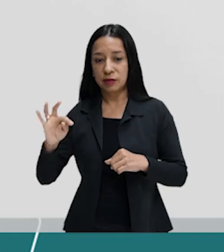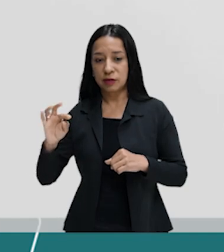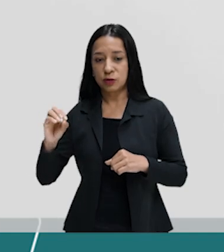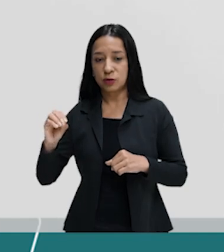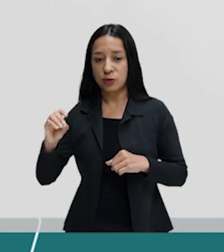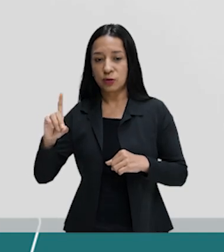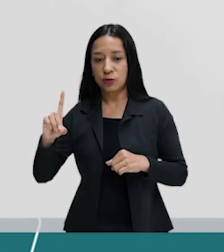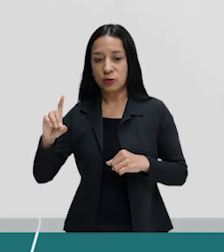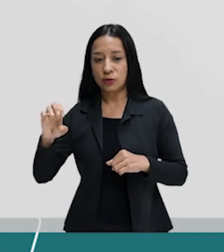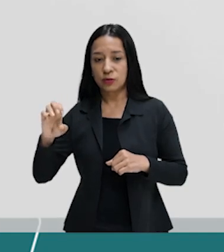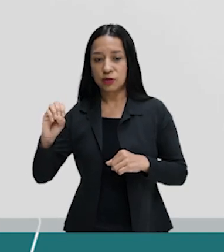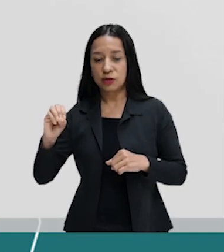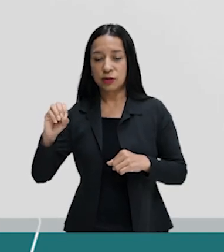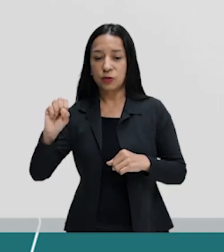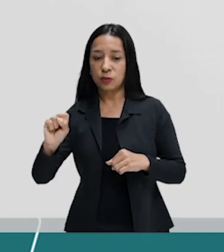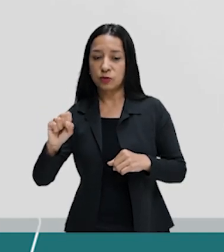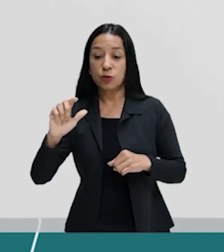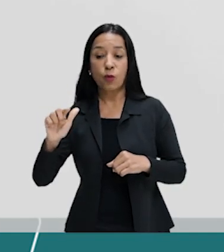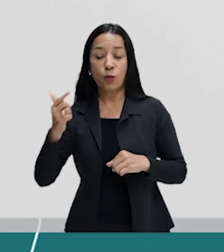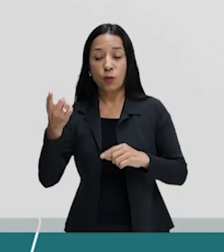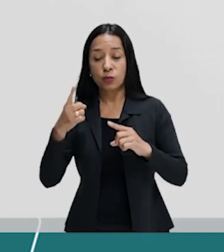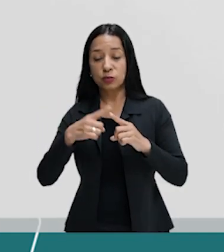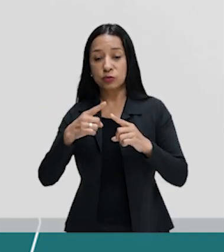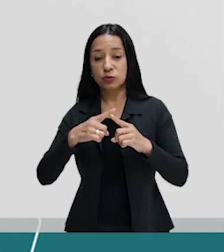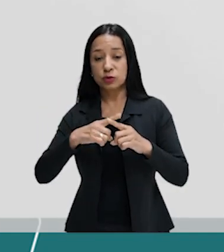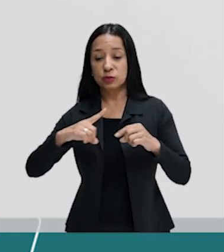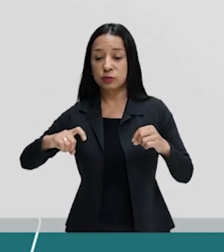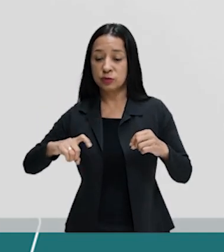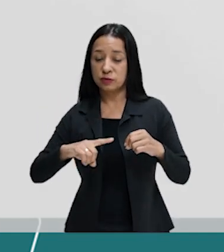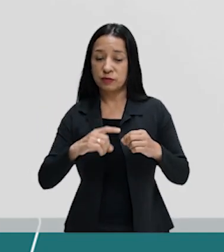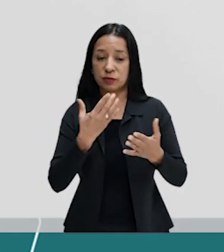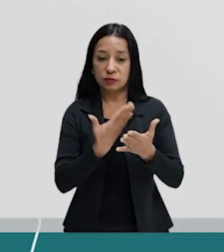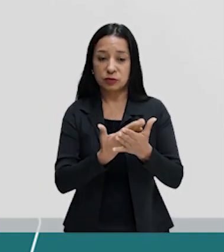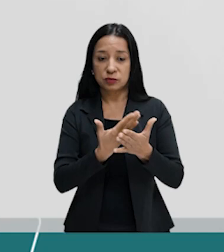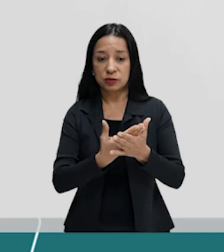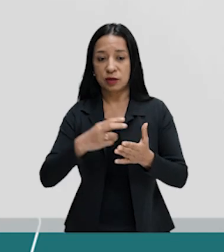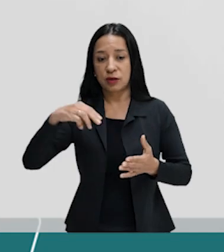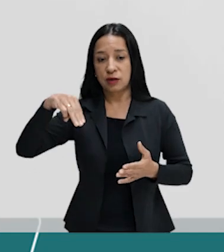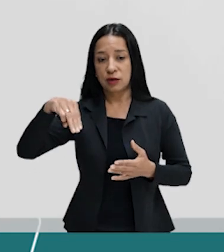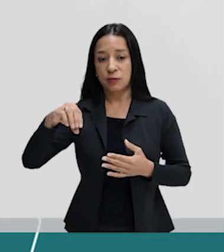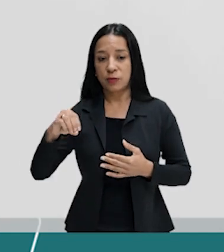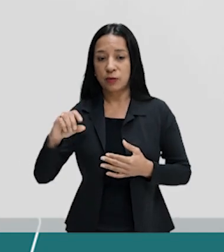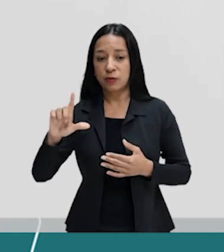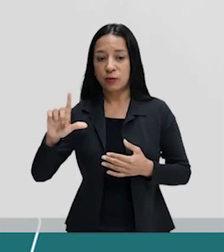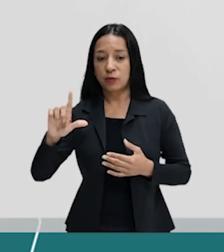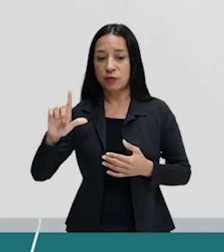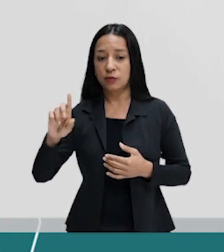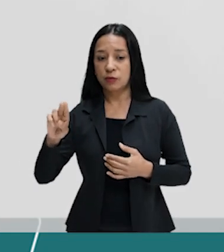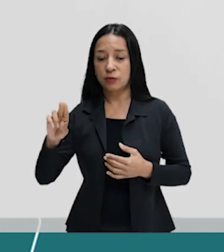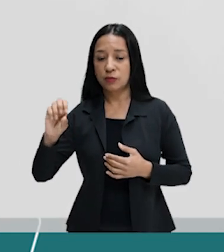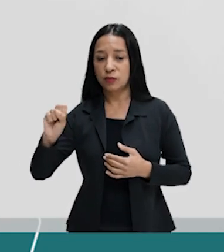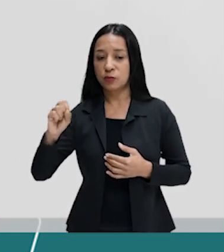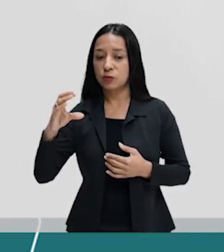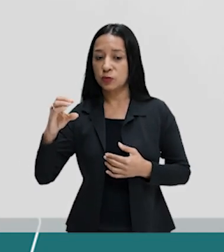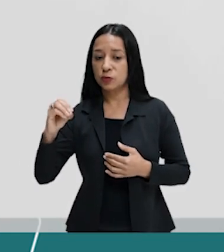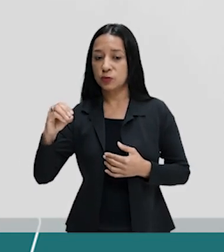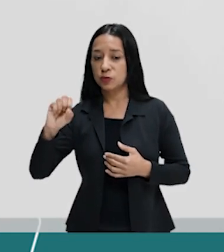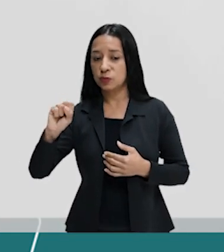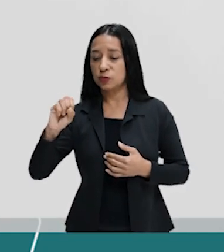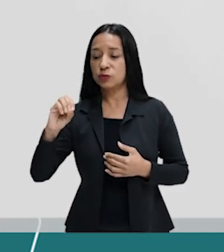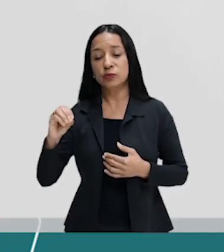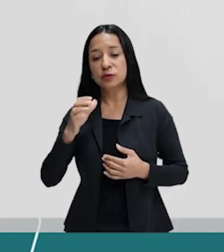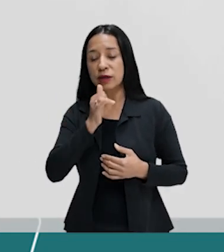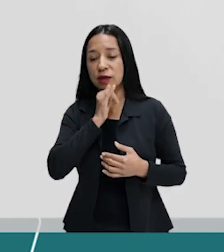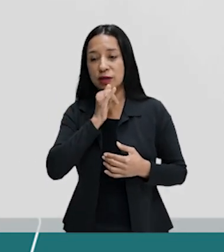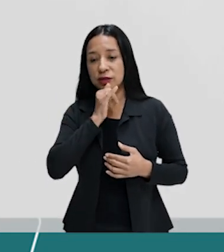são outros tipos de vermes que a gente vai estudar. Moluscos, onde nós vamos ter o exemplo das lesmas, né?